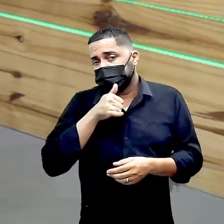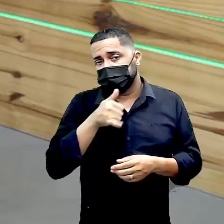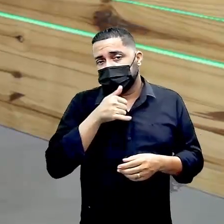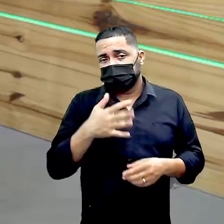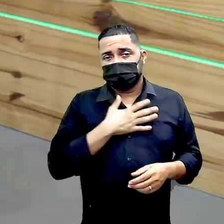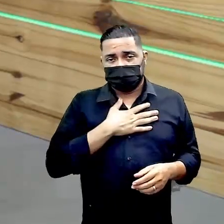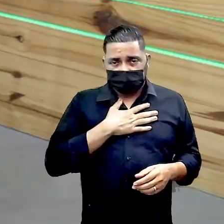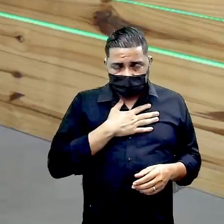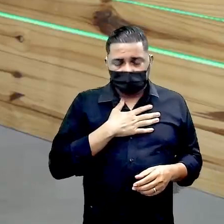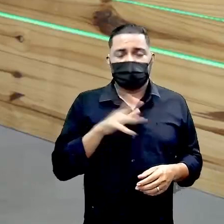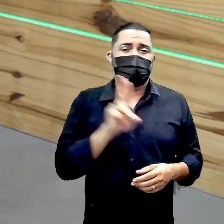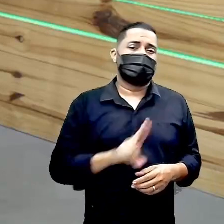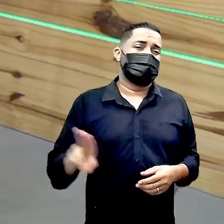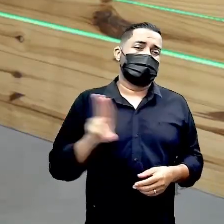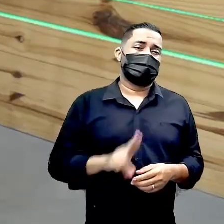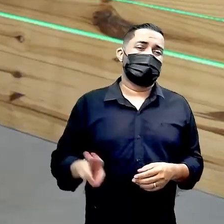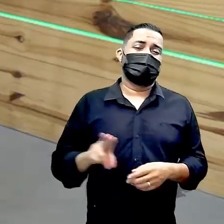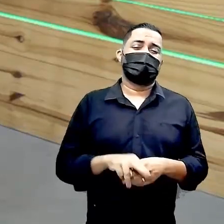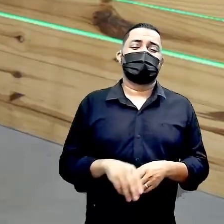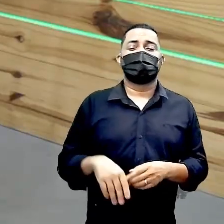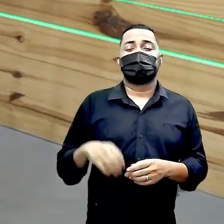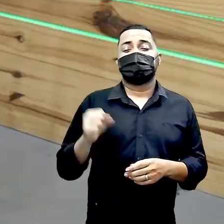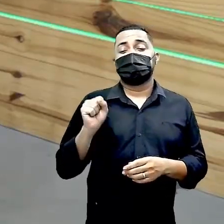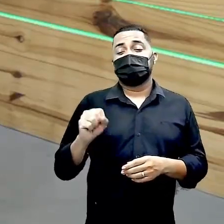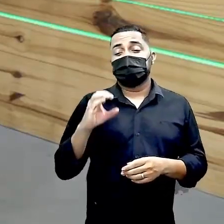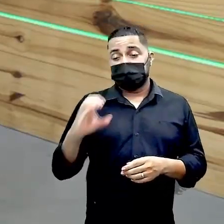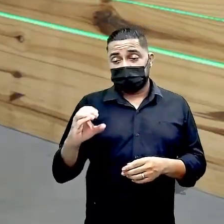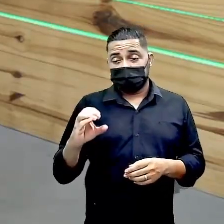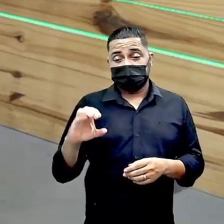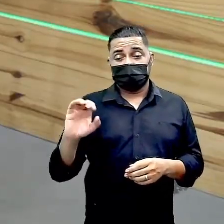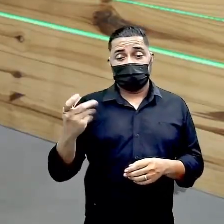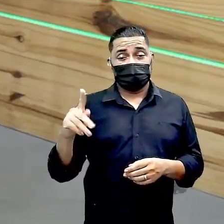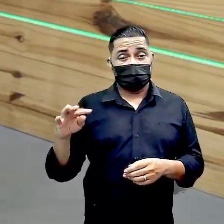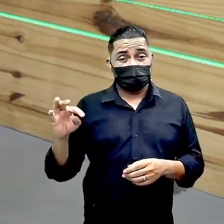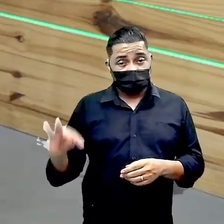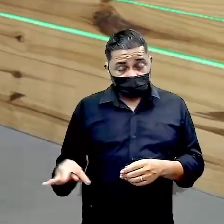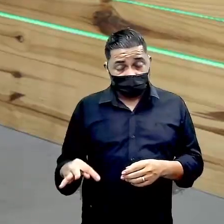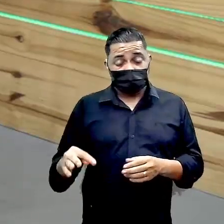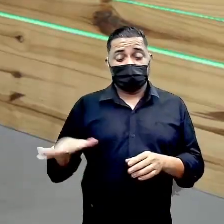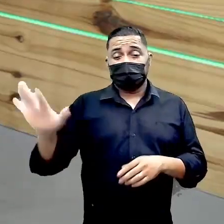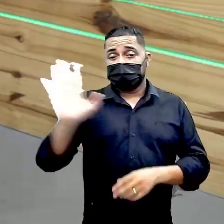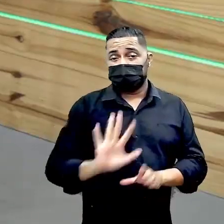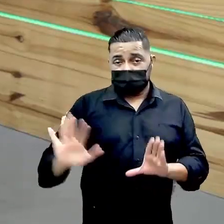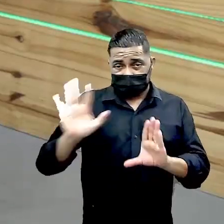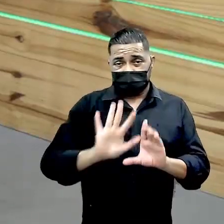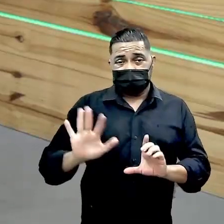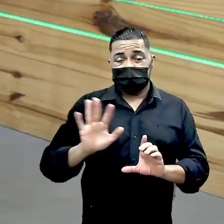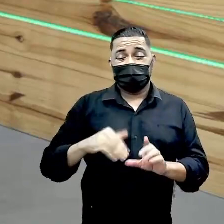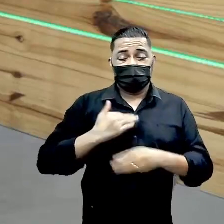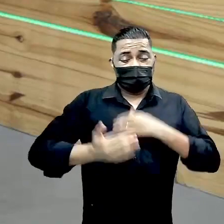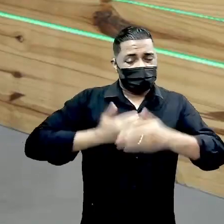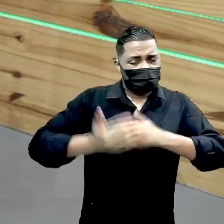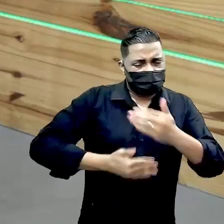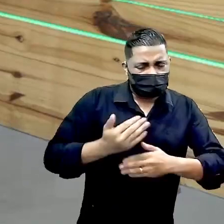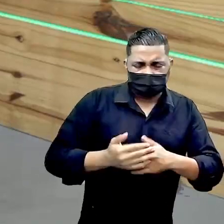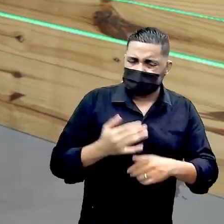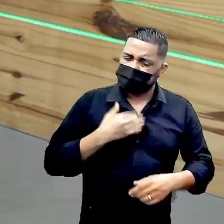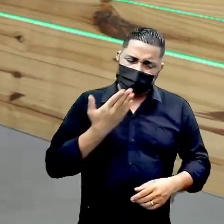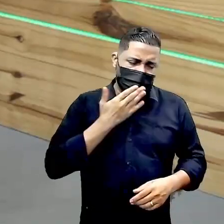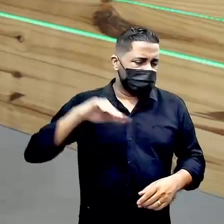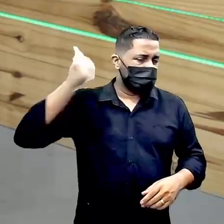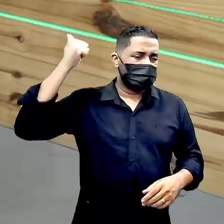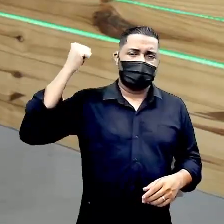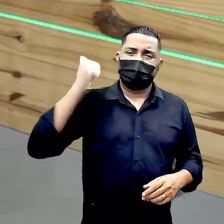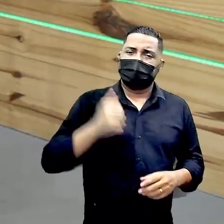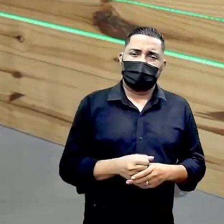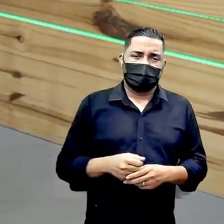mim mesmo, utilizar o C Sharp e o ambiente de desenvolvimento que é oferecido para ele, para mim foi a melhor experiência.